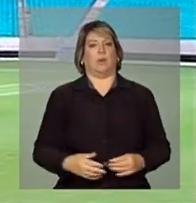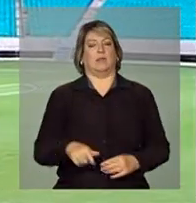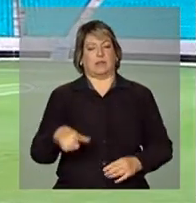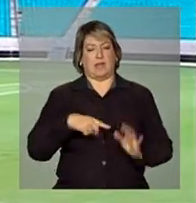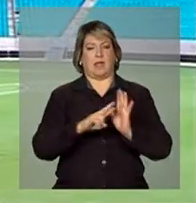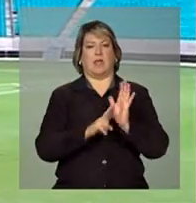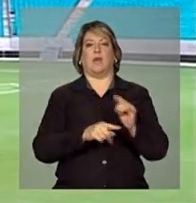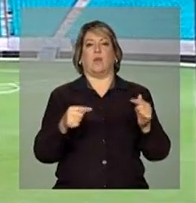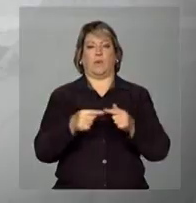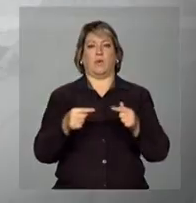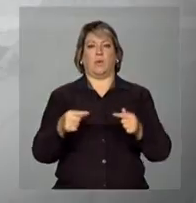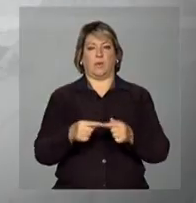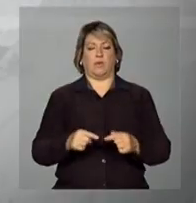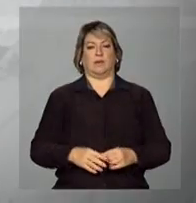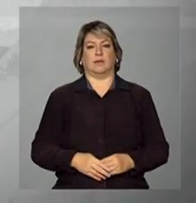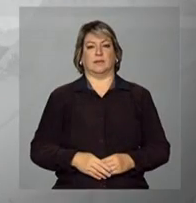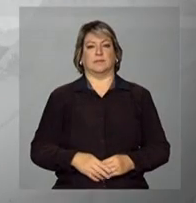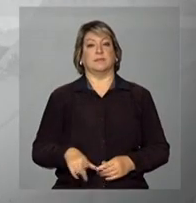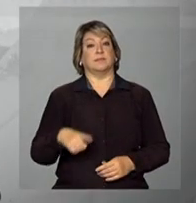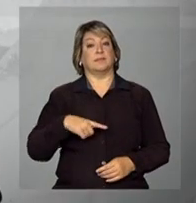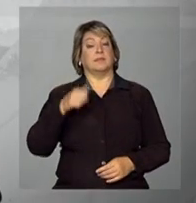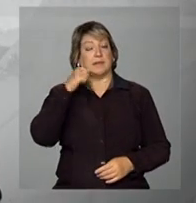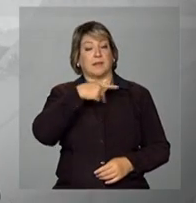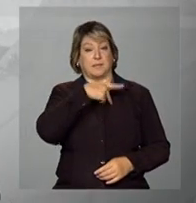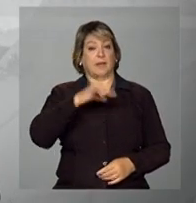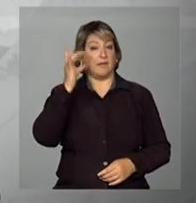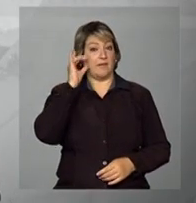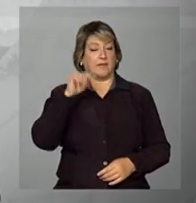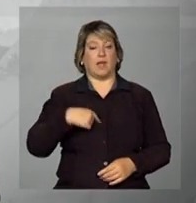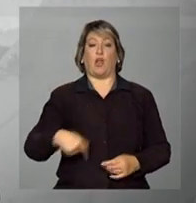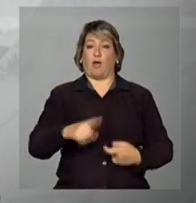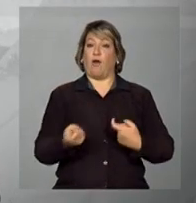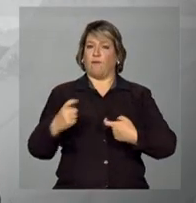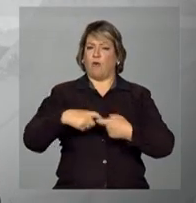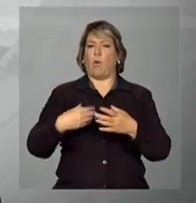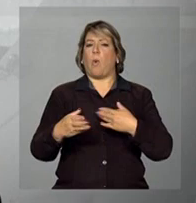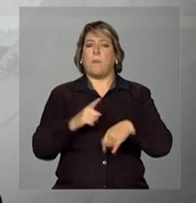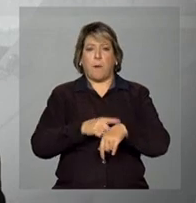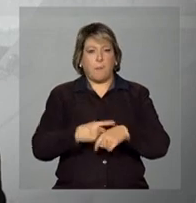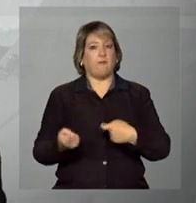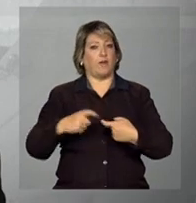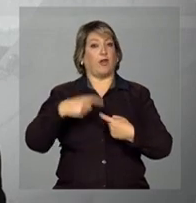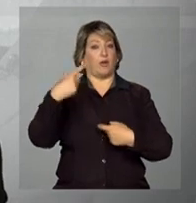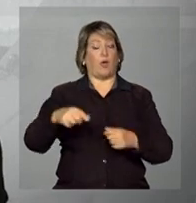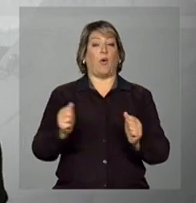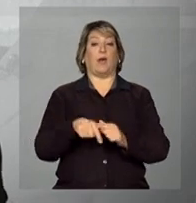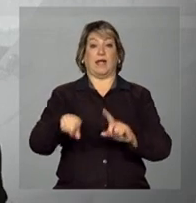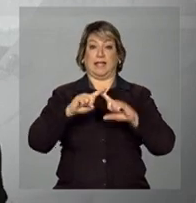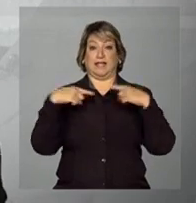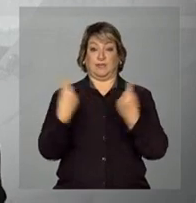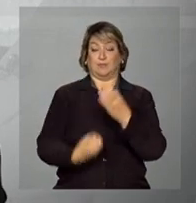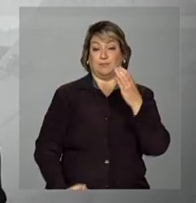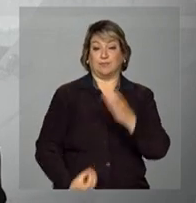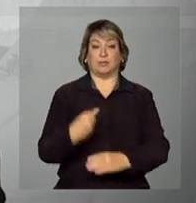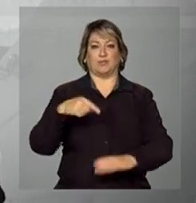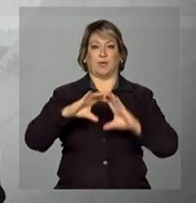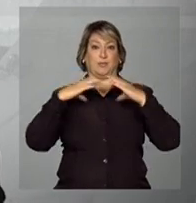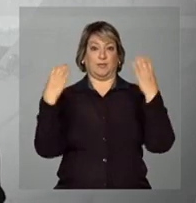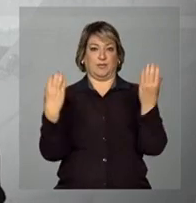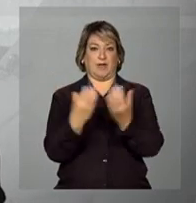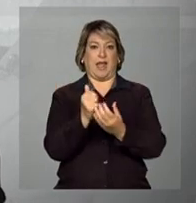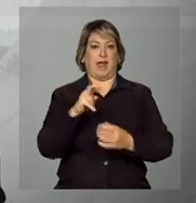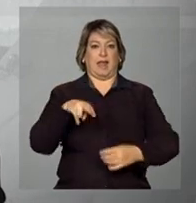então continuando a sua visita agora aos vestiários e nós voltamos a qualquer momento com a cerimônia de